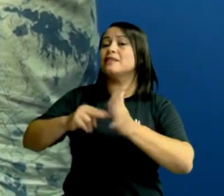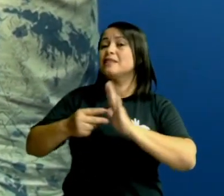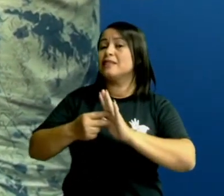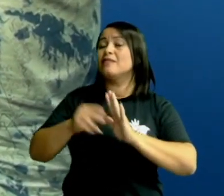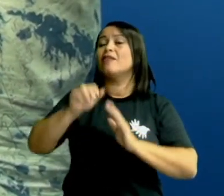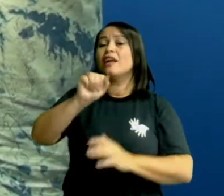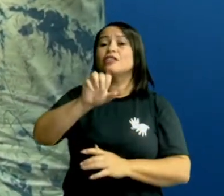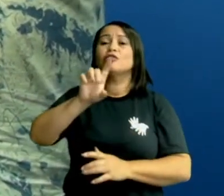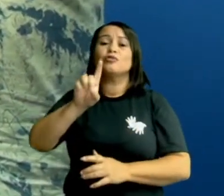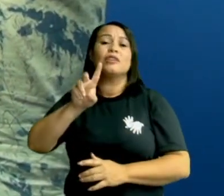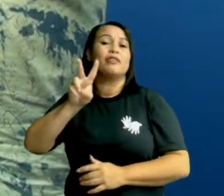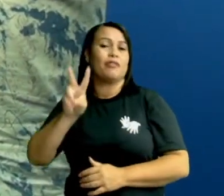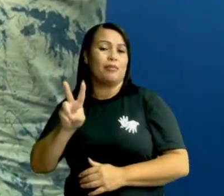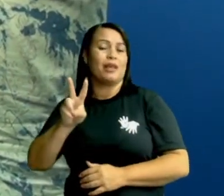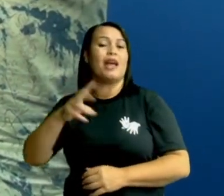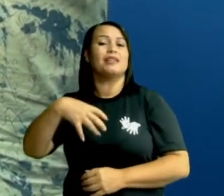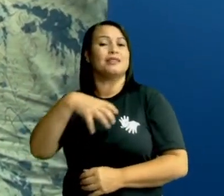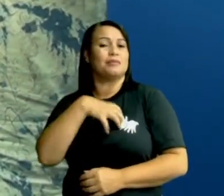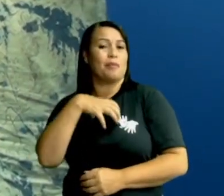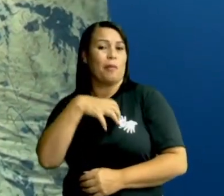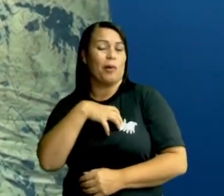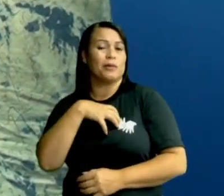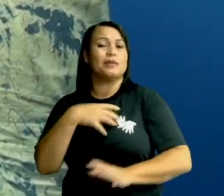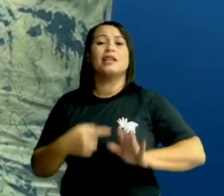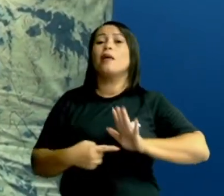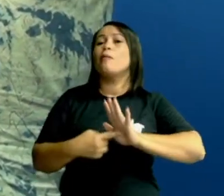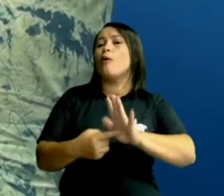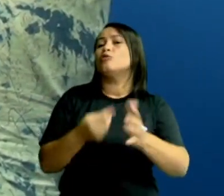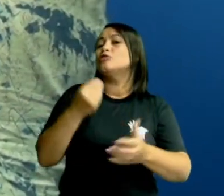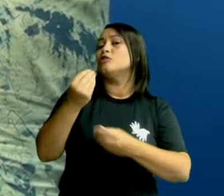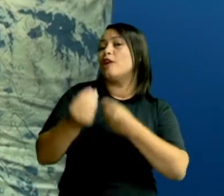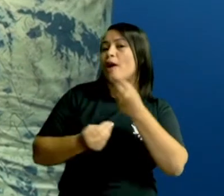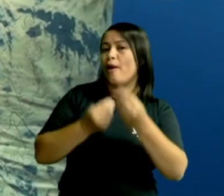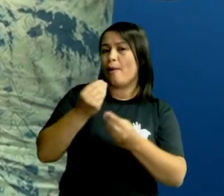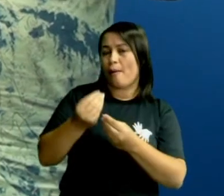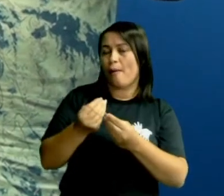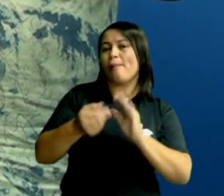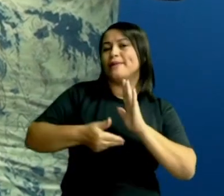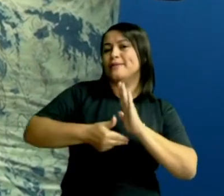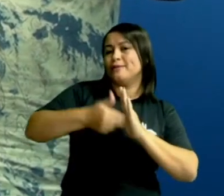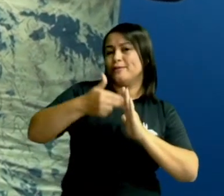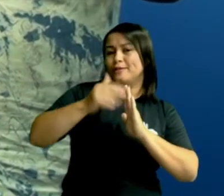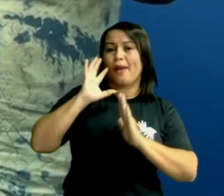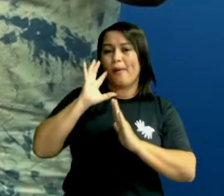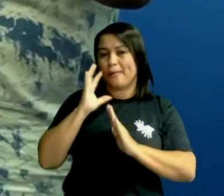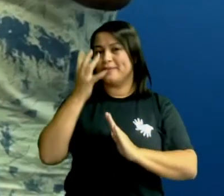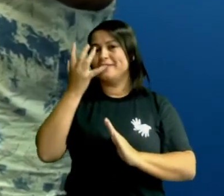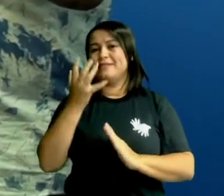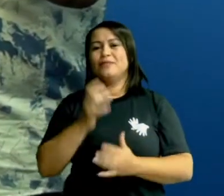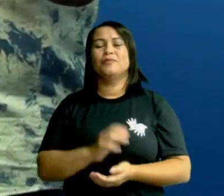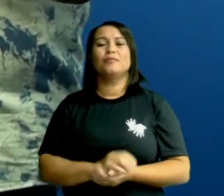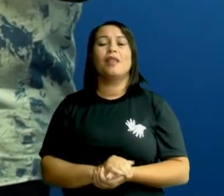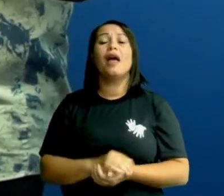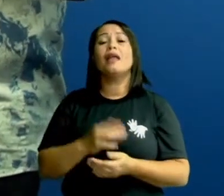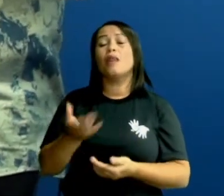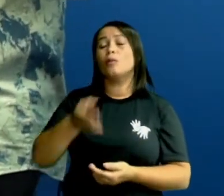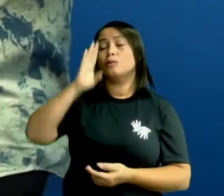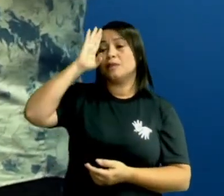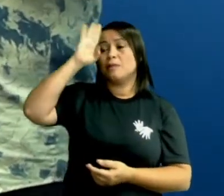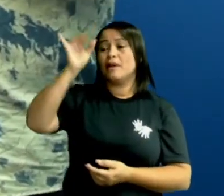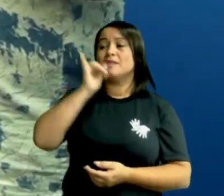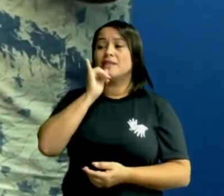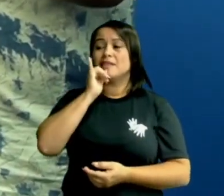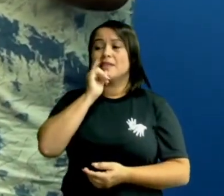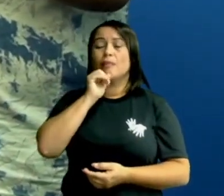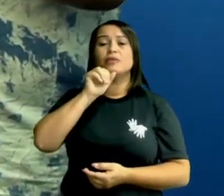adjunto adverbial de modo, porque ele indica como essa cirurgia aconteceu. Os principais